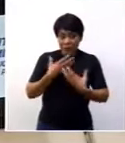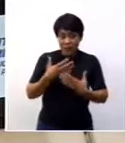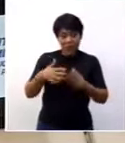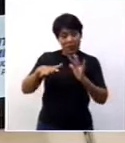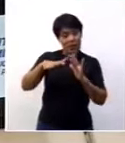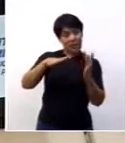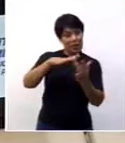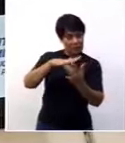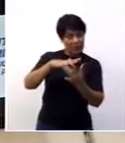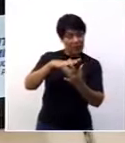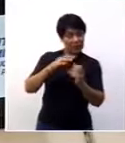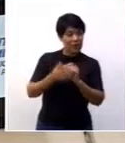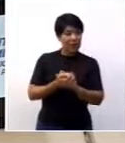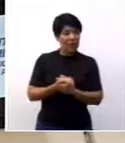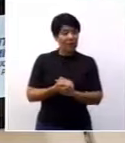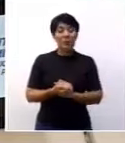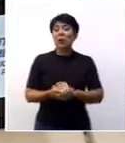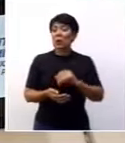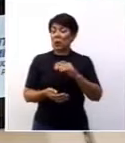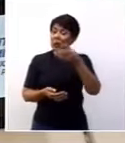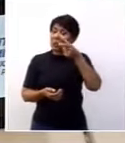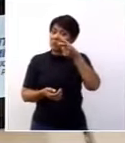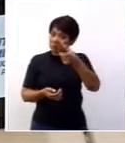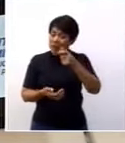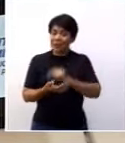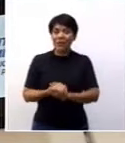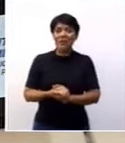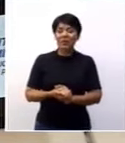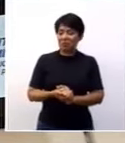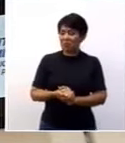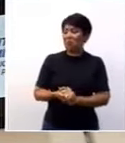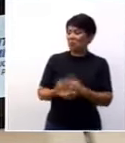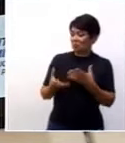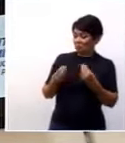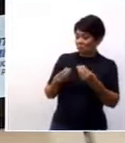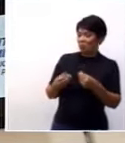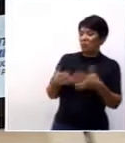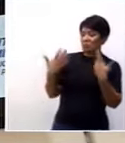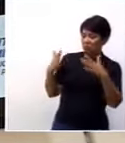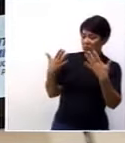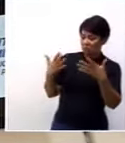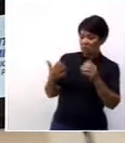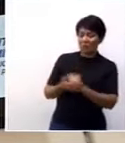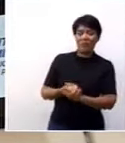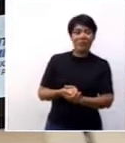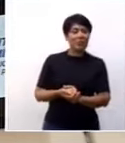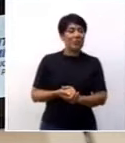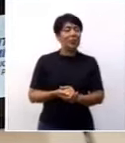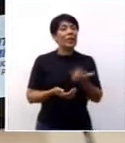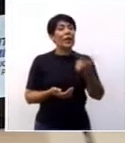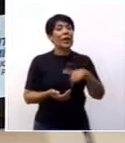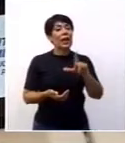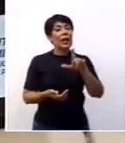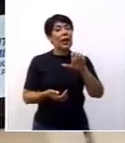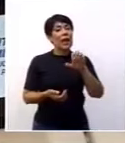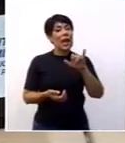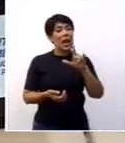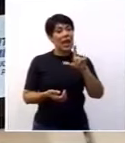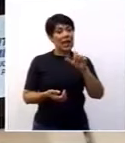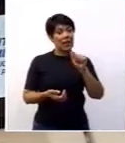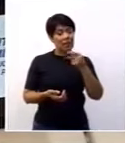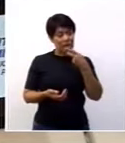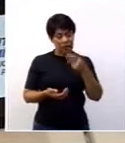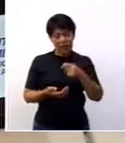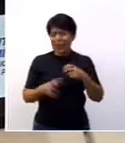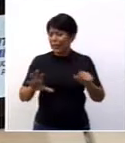digitais. Olha que interessante, suporte novo. Temos verdadeiros escritores. Leila está dizendo que ama escrever,